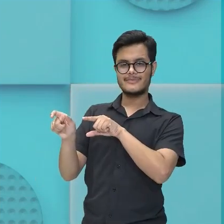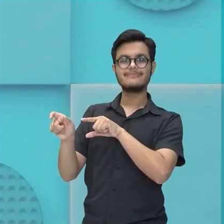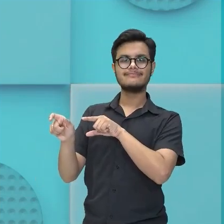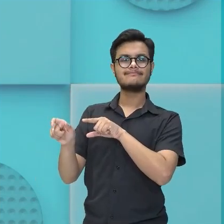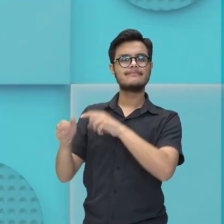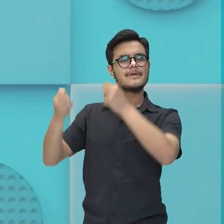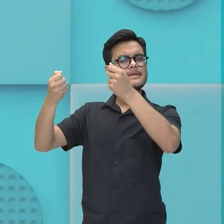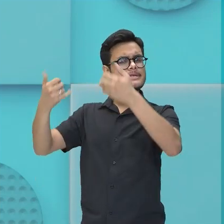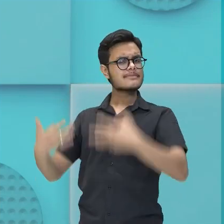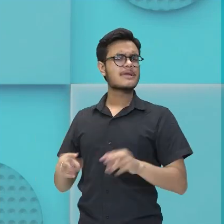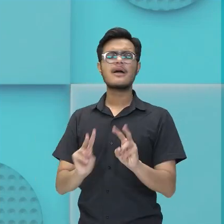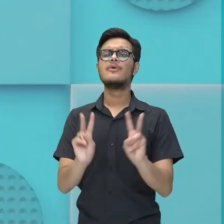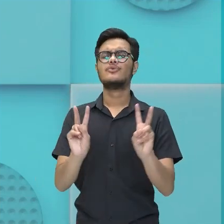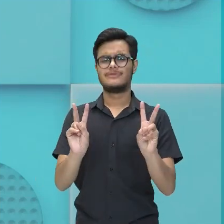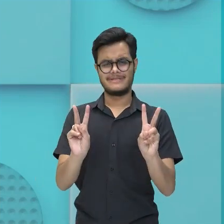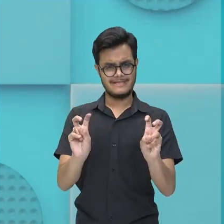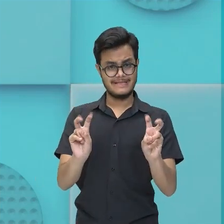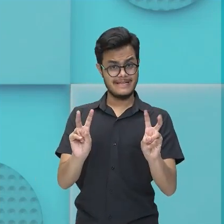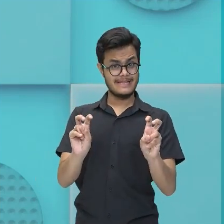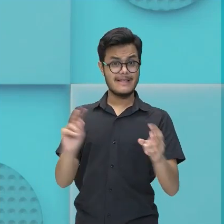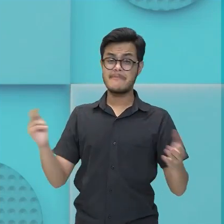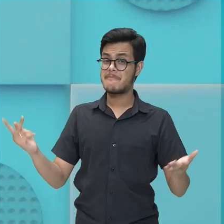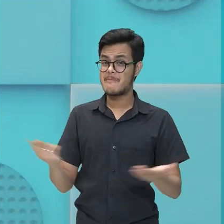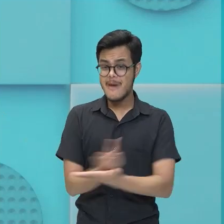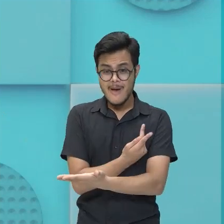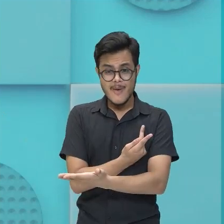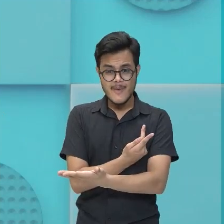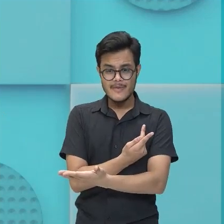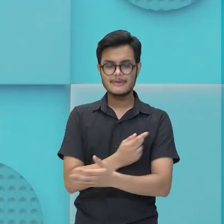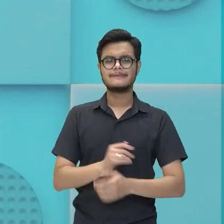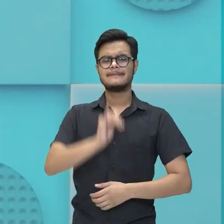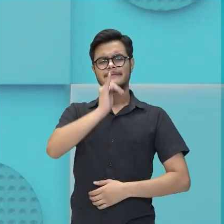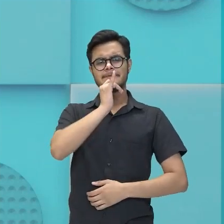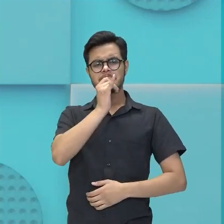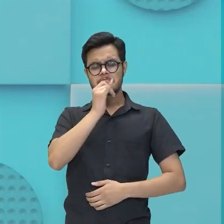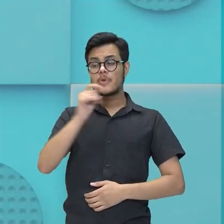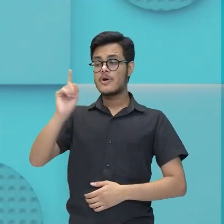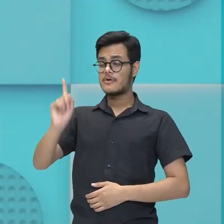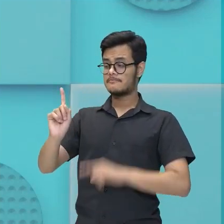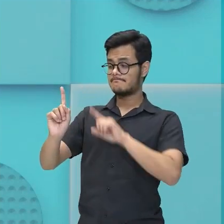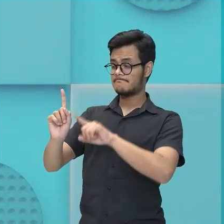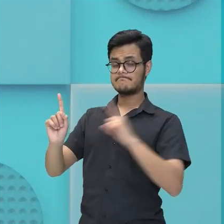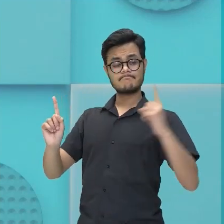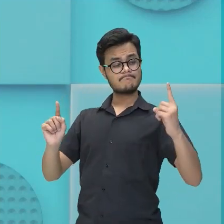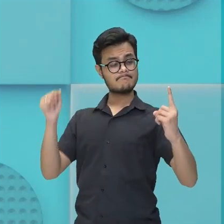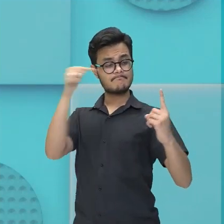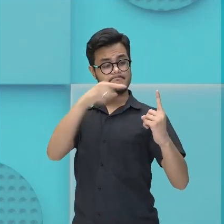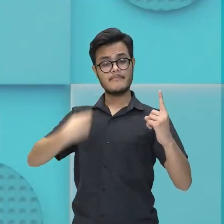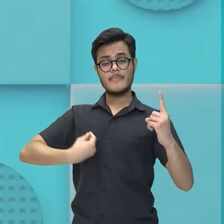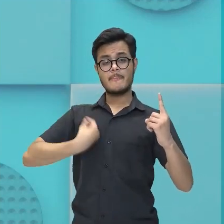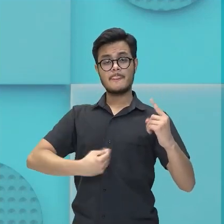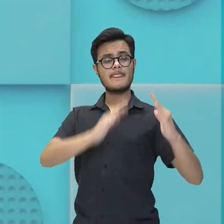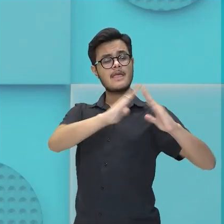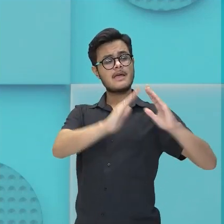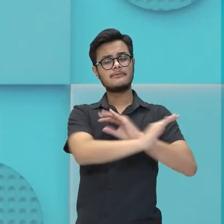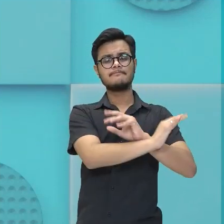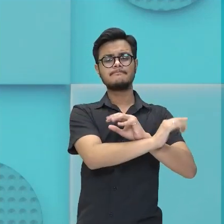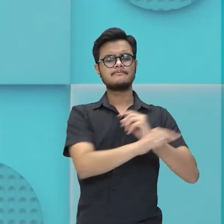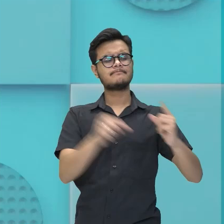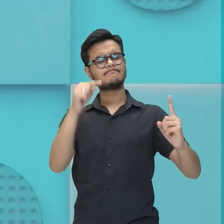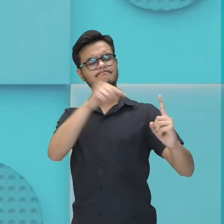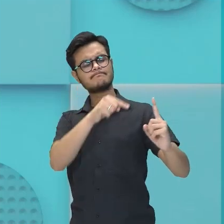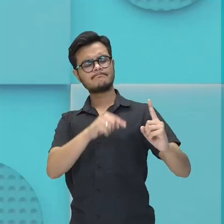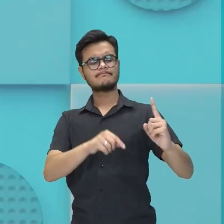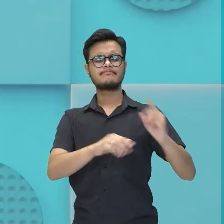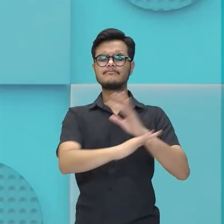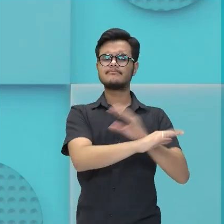sobre determinado fato. De repente, o repórter fez uma entrevista com um morador lá em uma cidade em que ocorreu